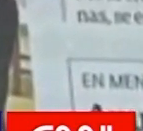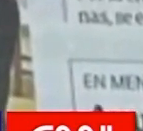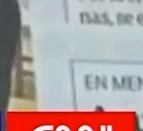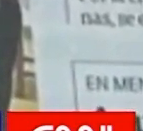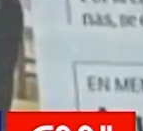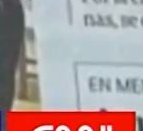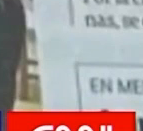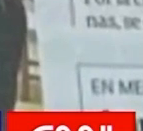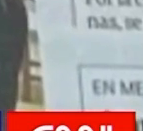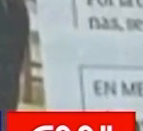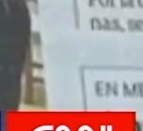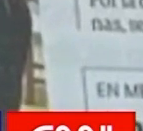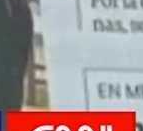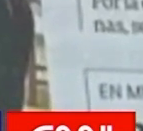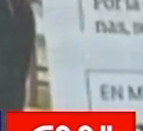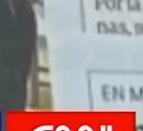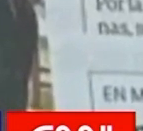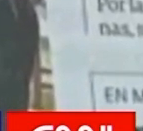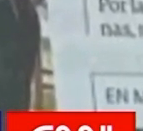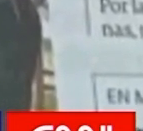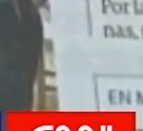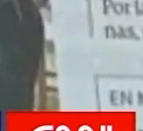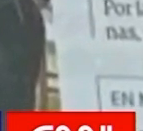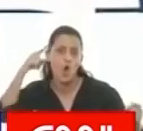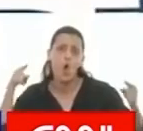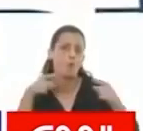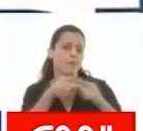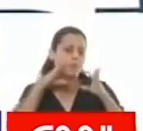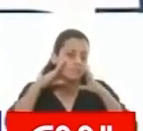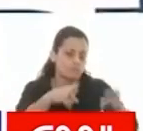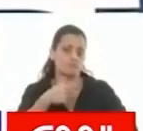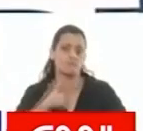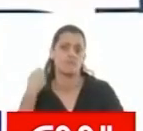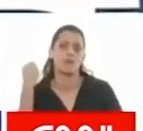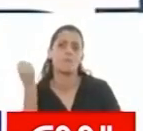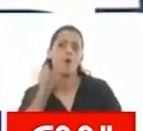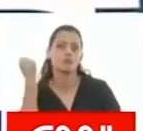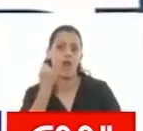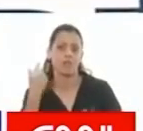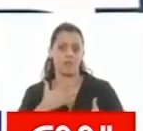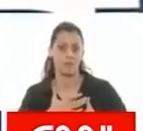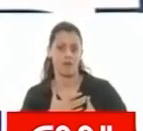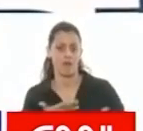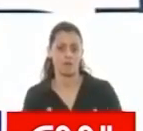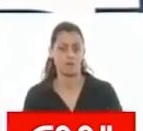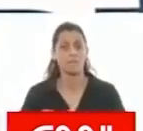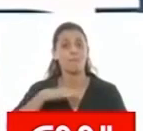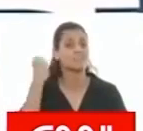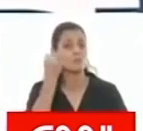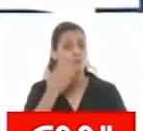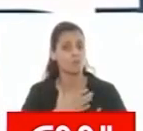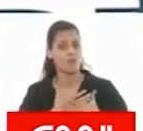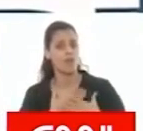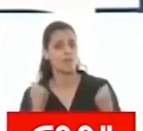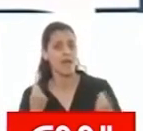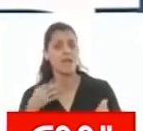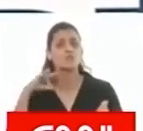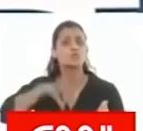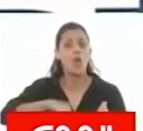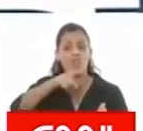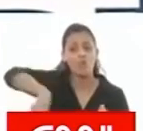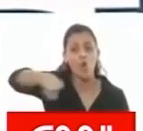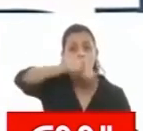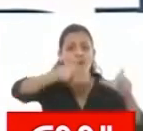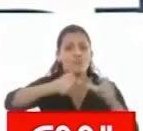ocasião, houve um evento social que não deveria ter acontecido. O grupo da oposição que quer o impeachment acusa o presidente de